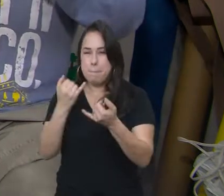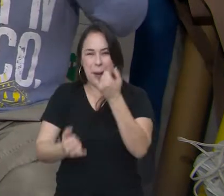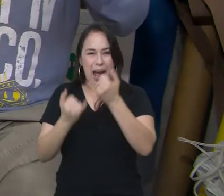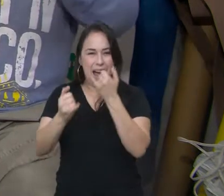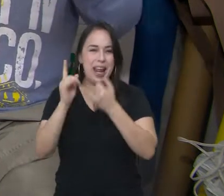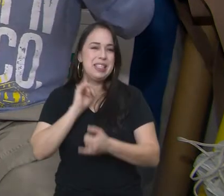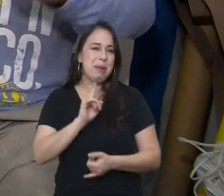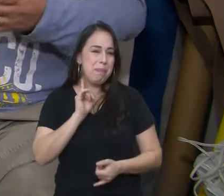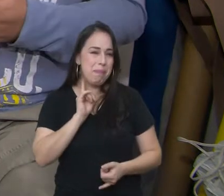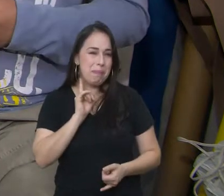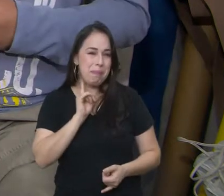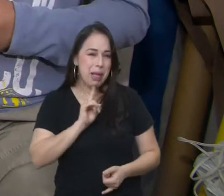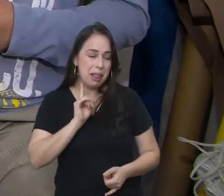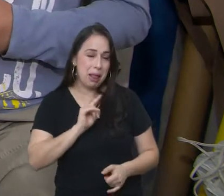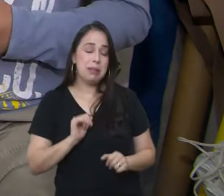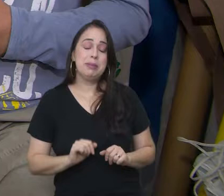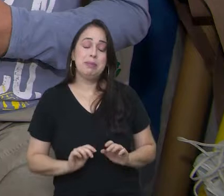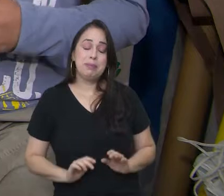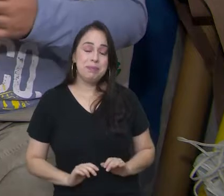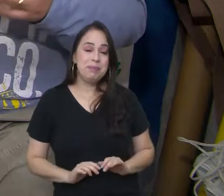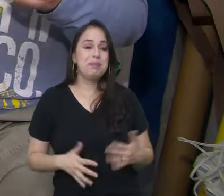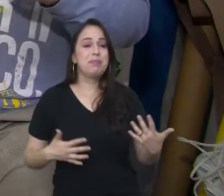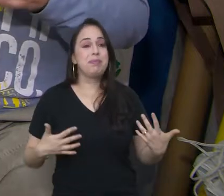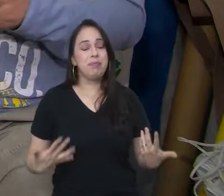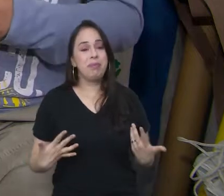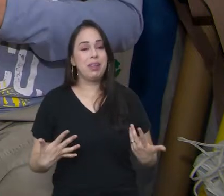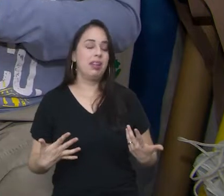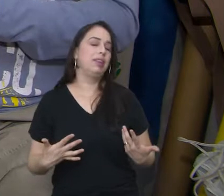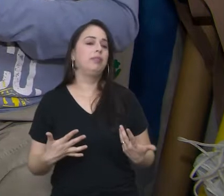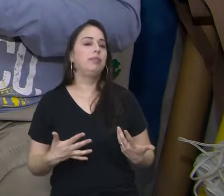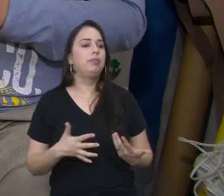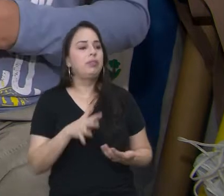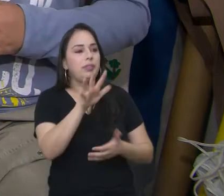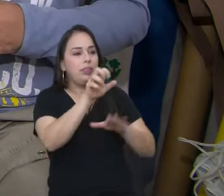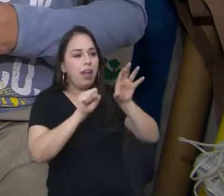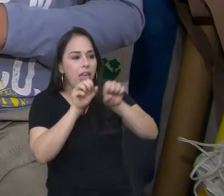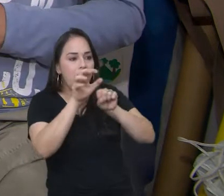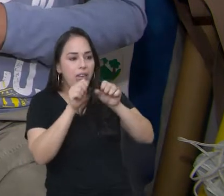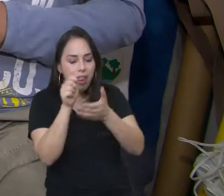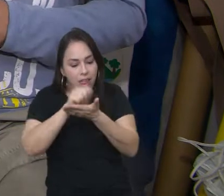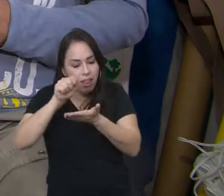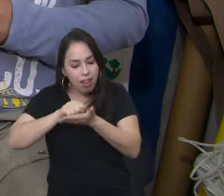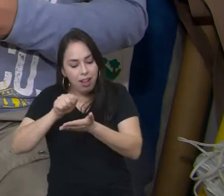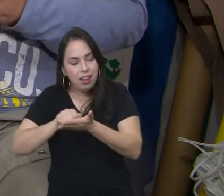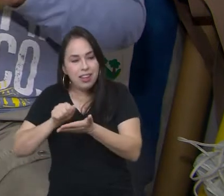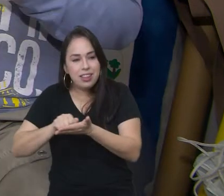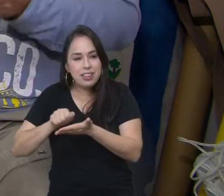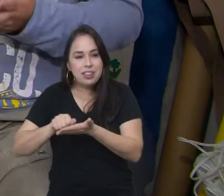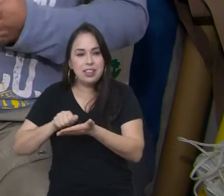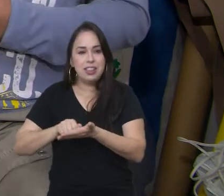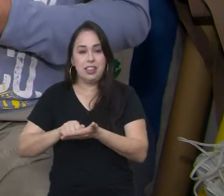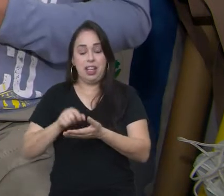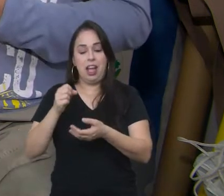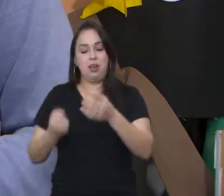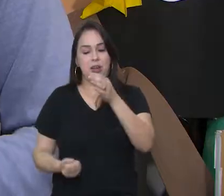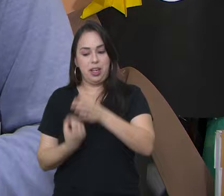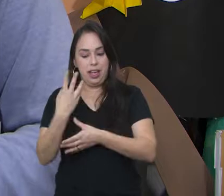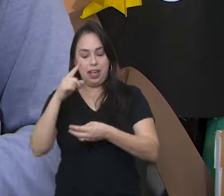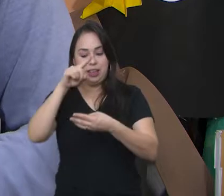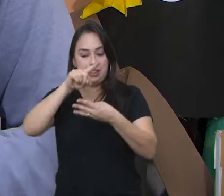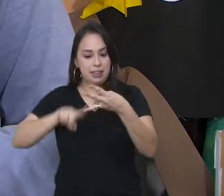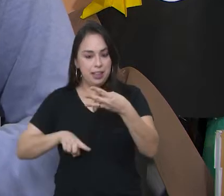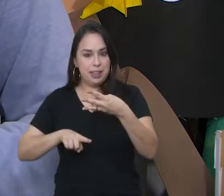tudo tem mineiro aqui em São José. E aí eu trouxe isso para dentro da história. Então eu criei 3 personagens que